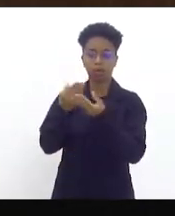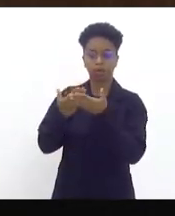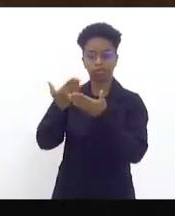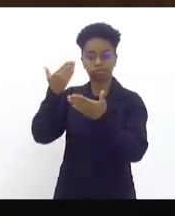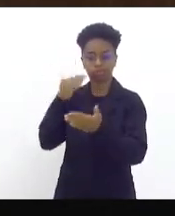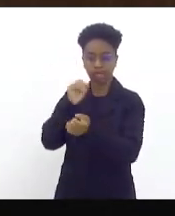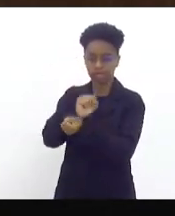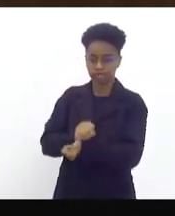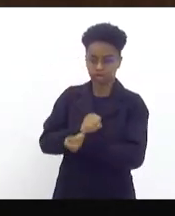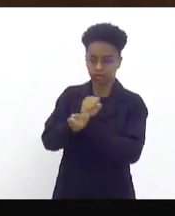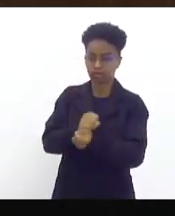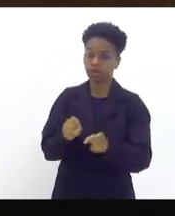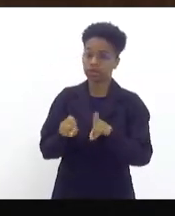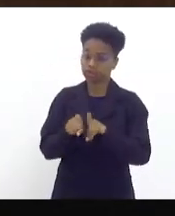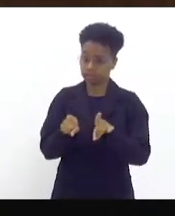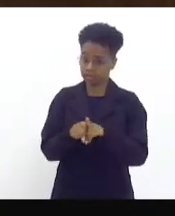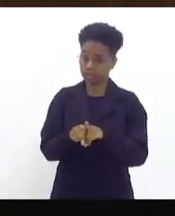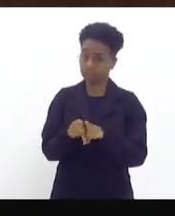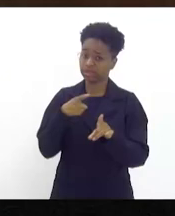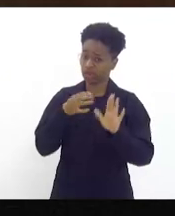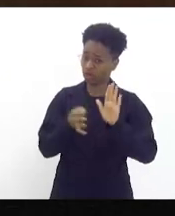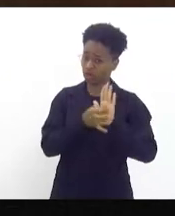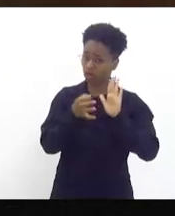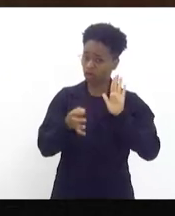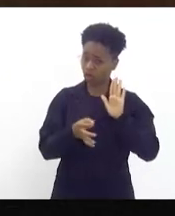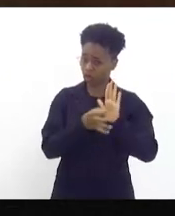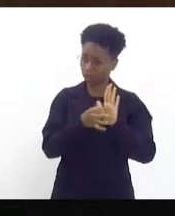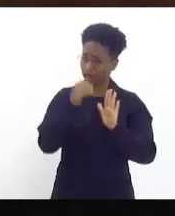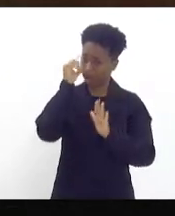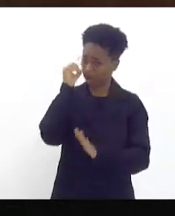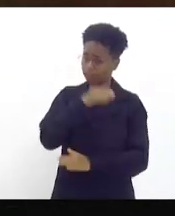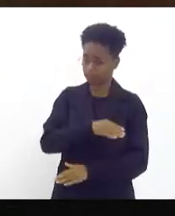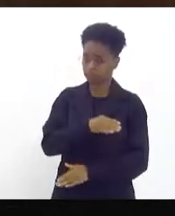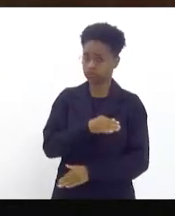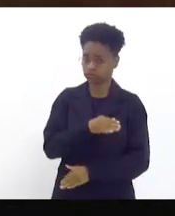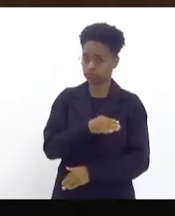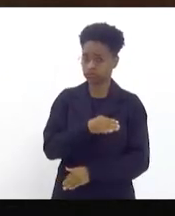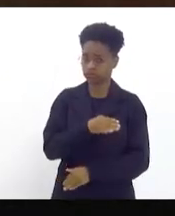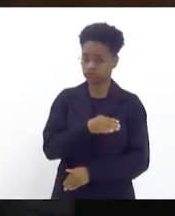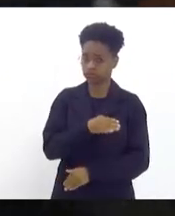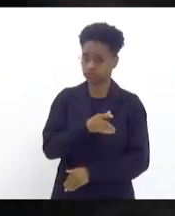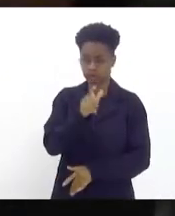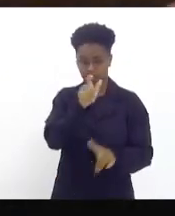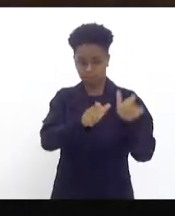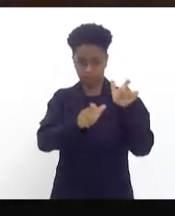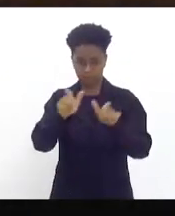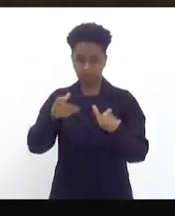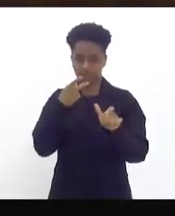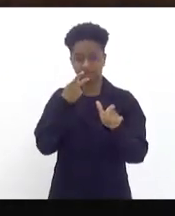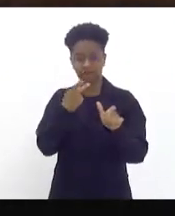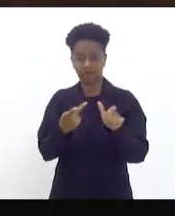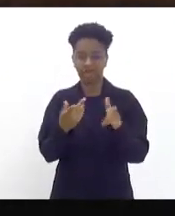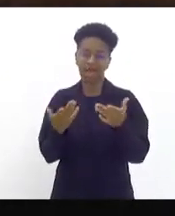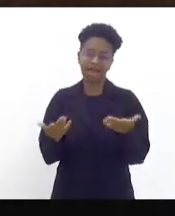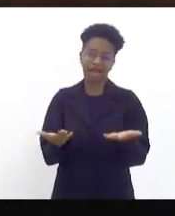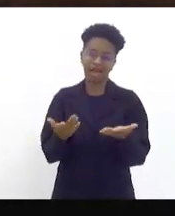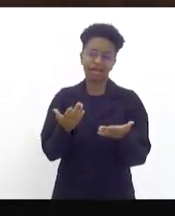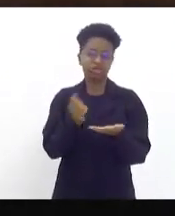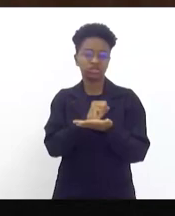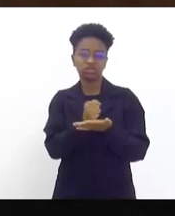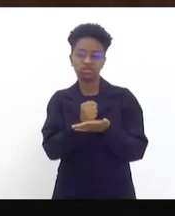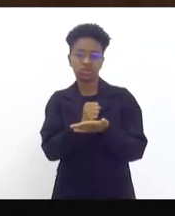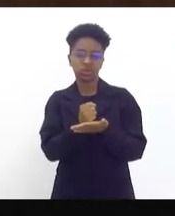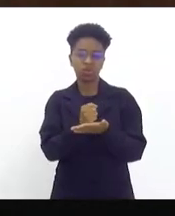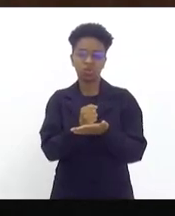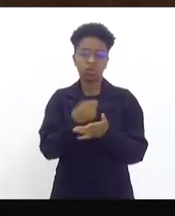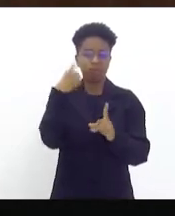inclusive com comentários muito Absurdos de pessoas que falavam que aquele jogo não